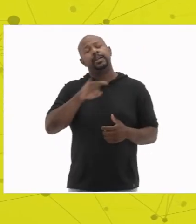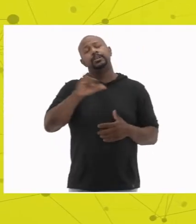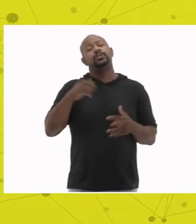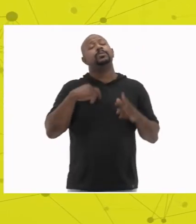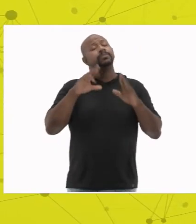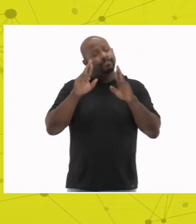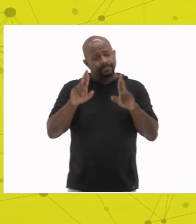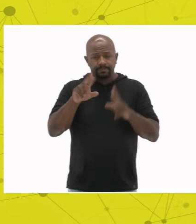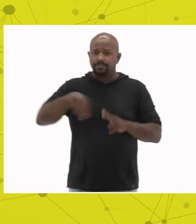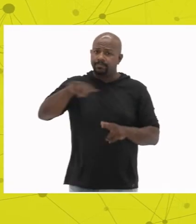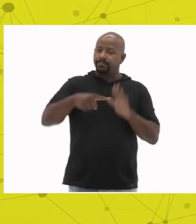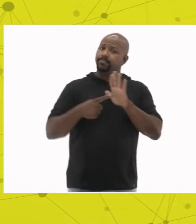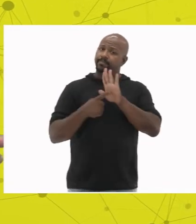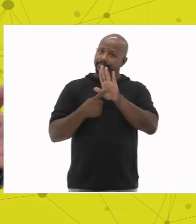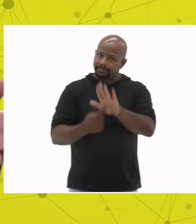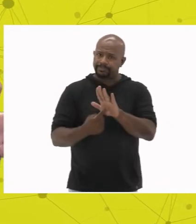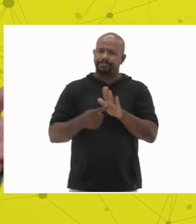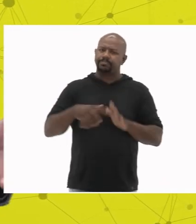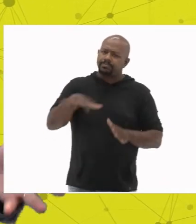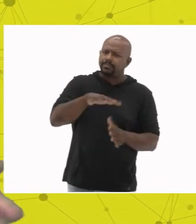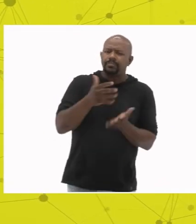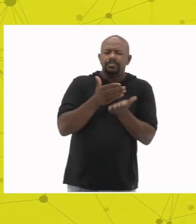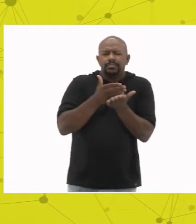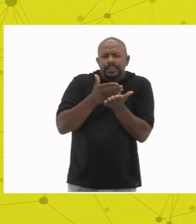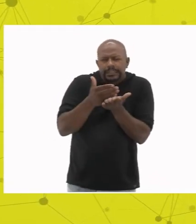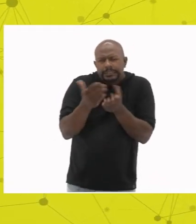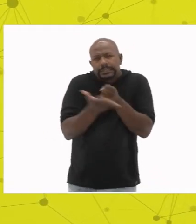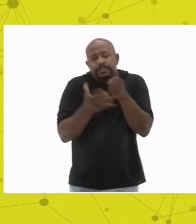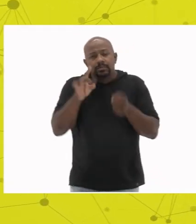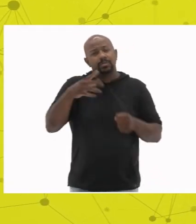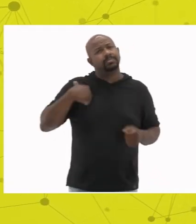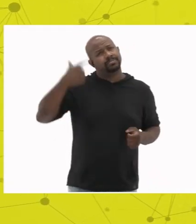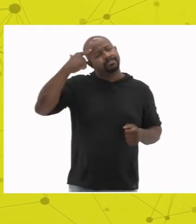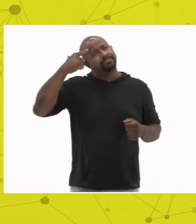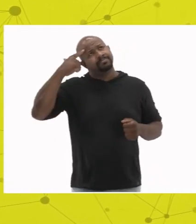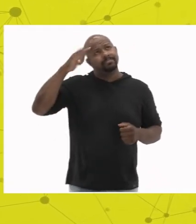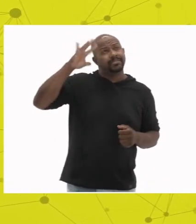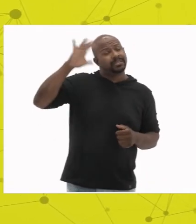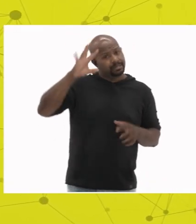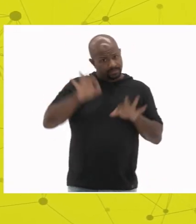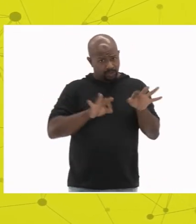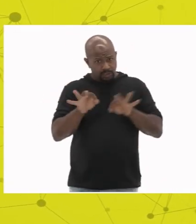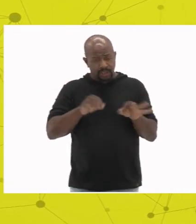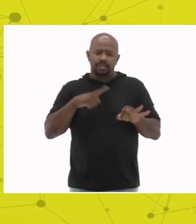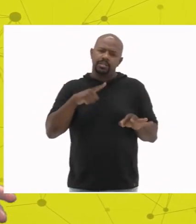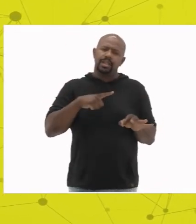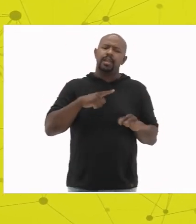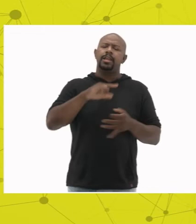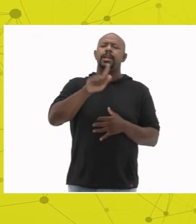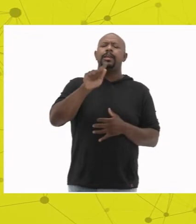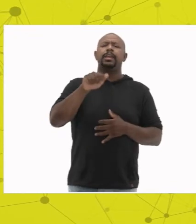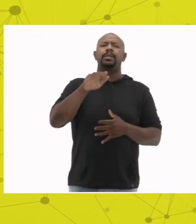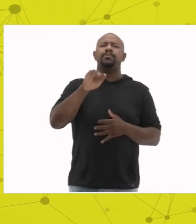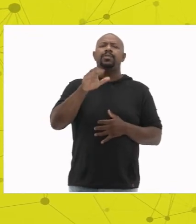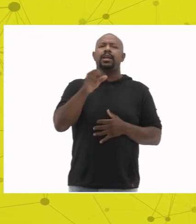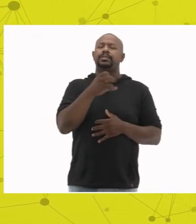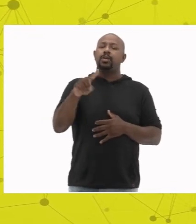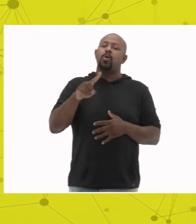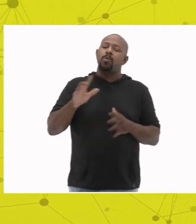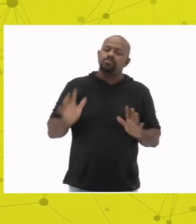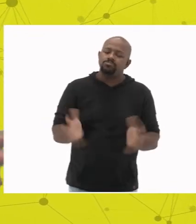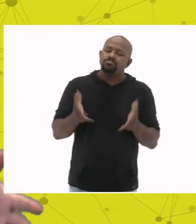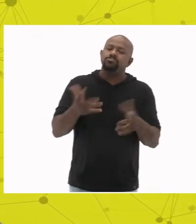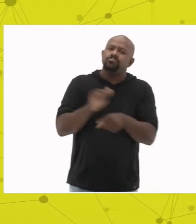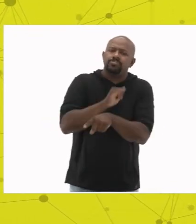É isso, pessoal. Espero que essa apresentação introdutória possa ajudar vocês a pensar projetos que tenham a gamificação como estratégia